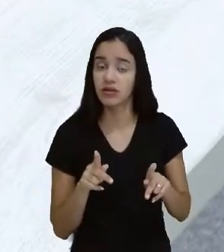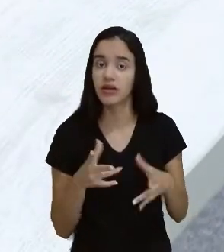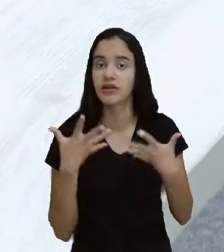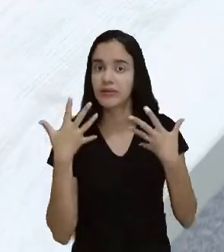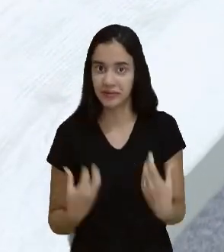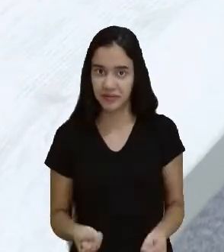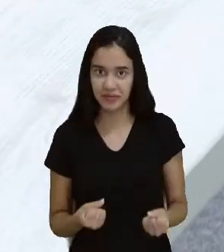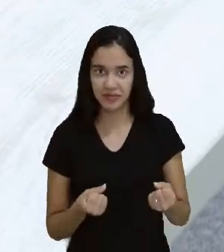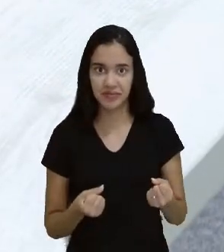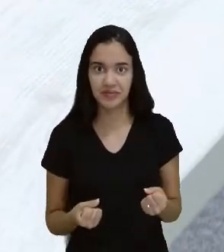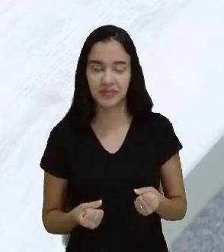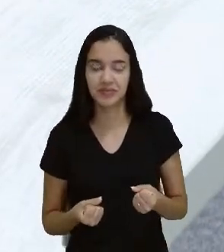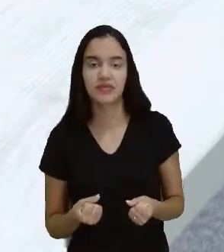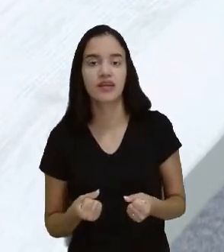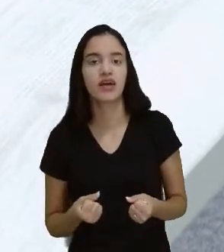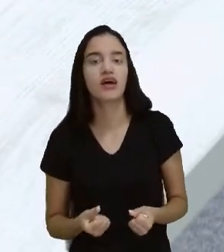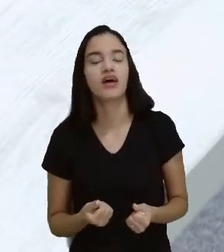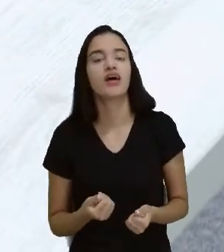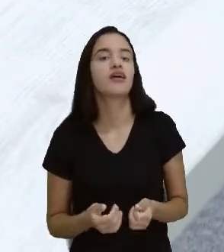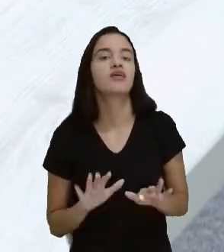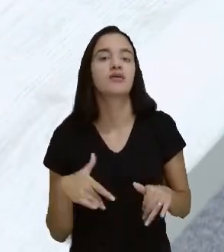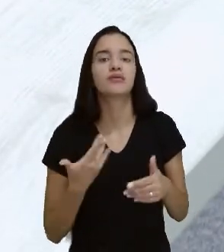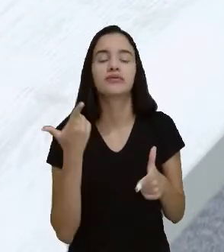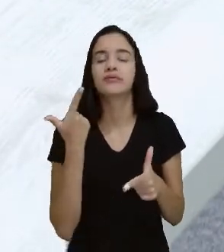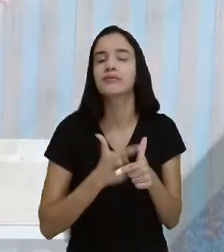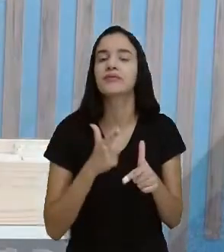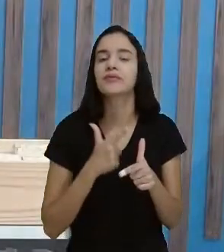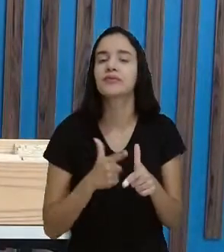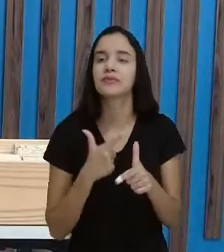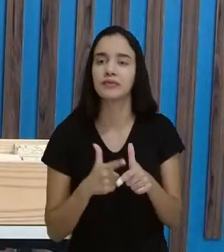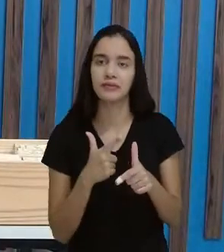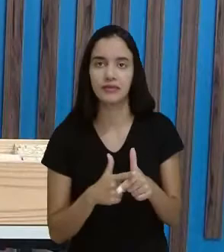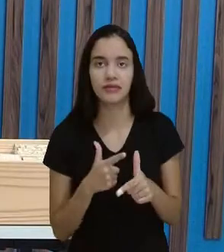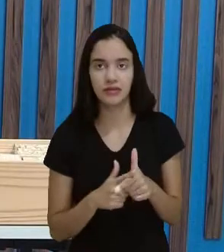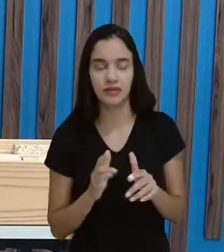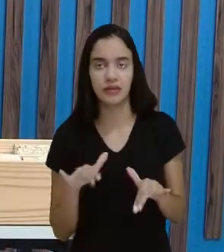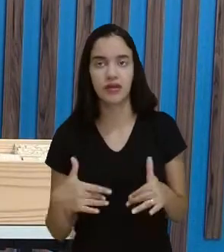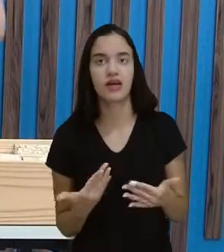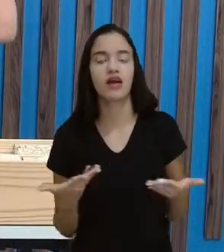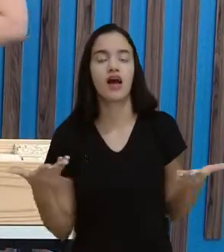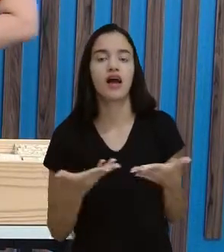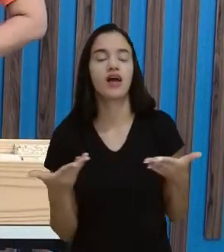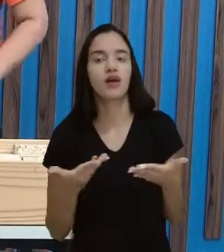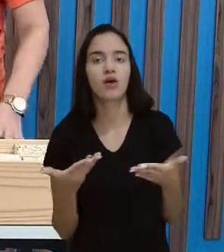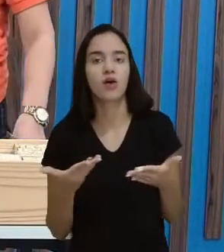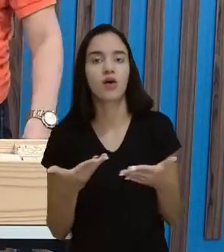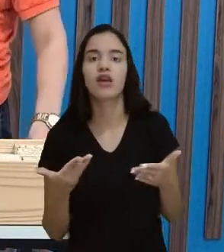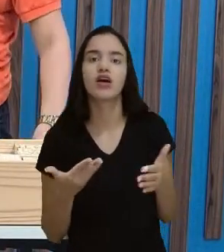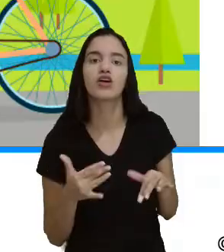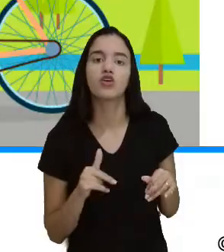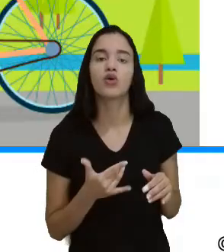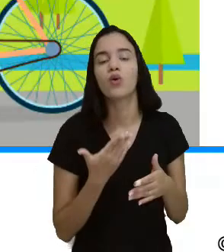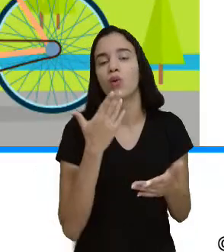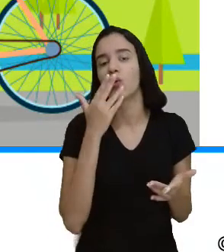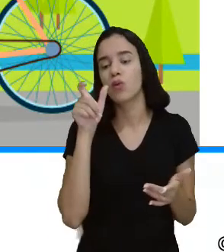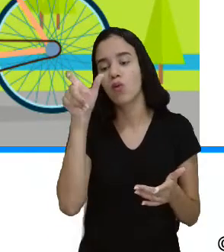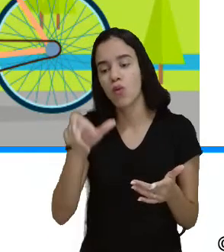Vamos lá? Vamos para a próxima situação, problema. O carteiro